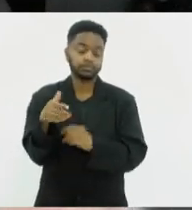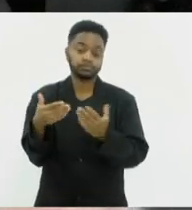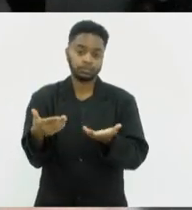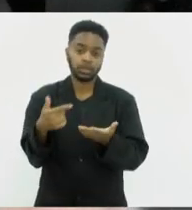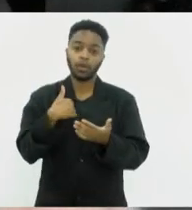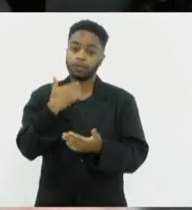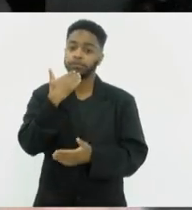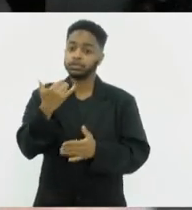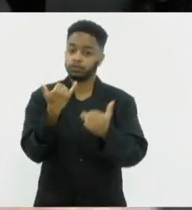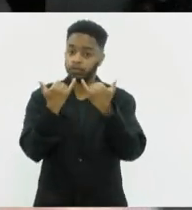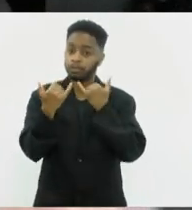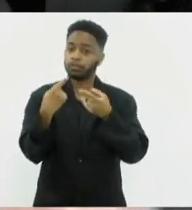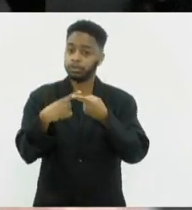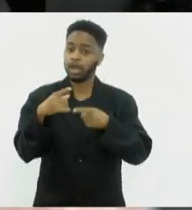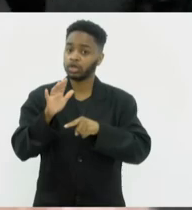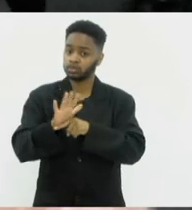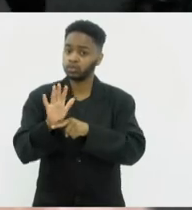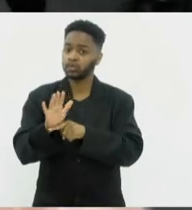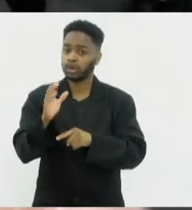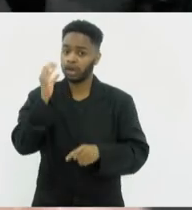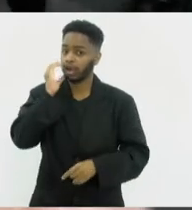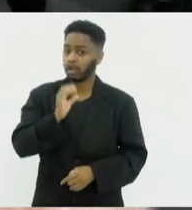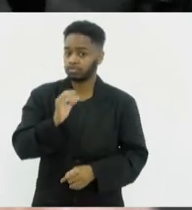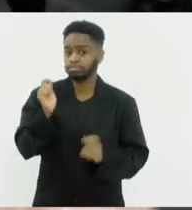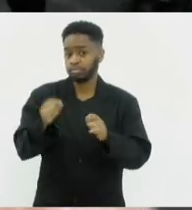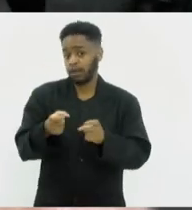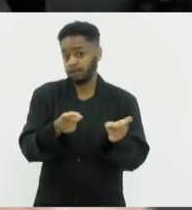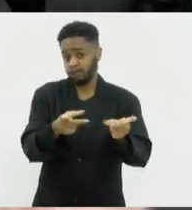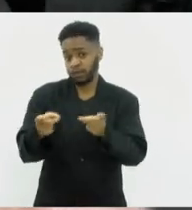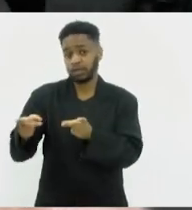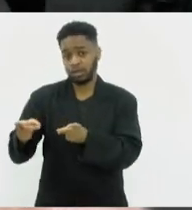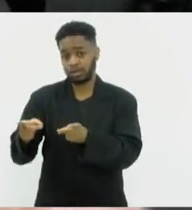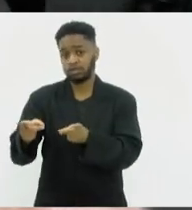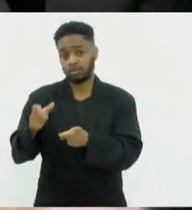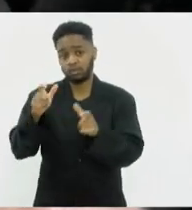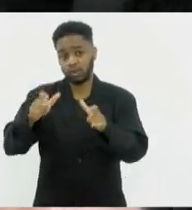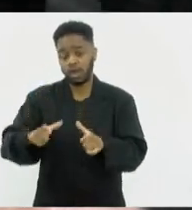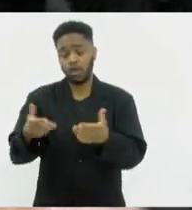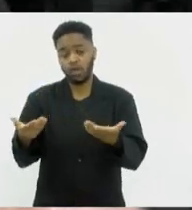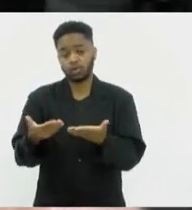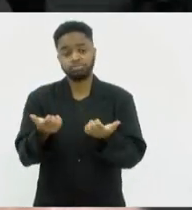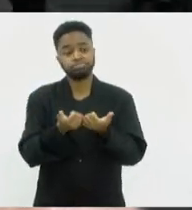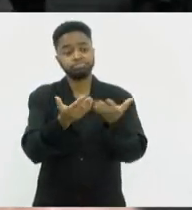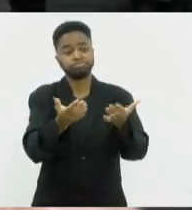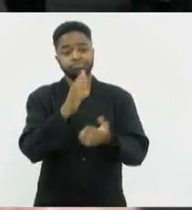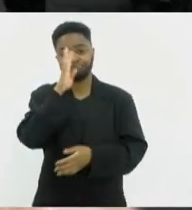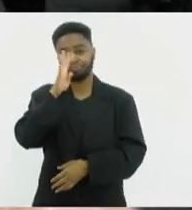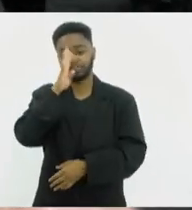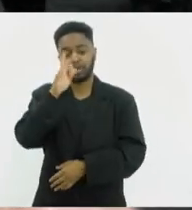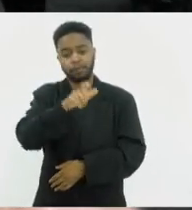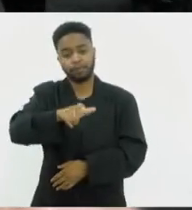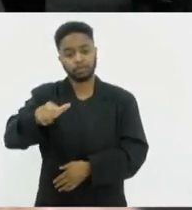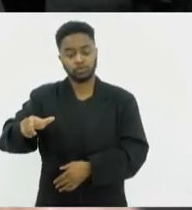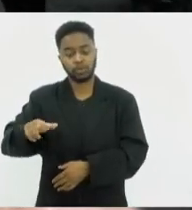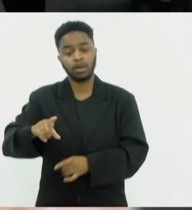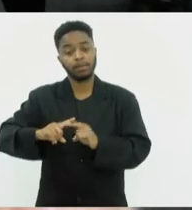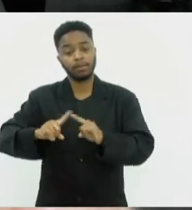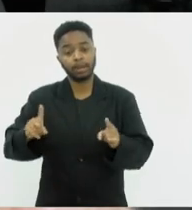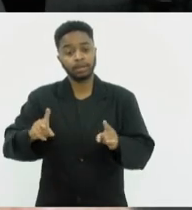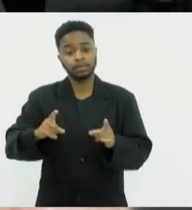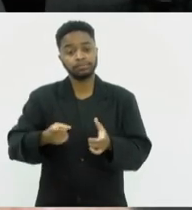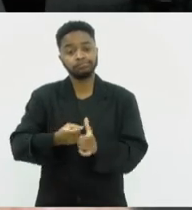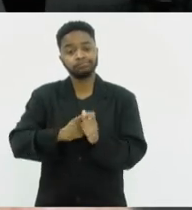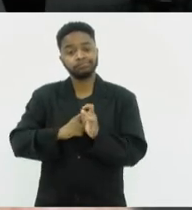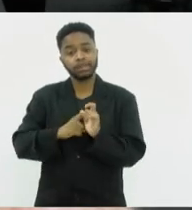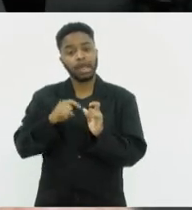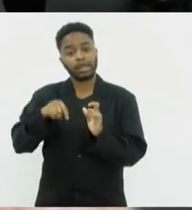informações até ajuda o Cláudio Castro para vender esses imóveis que hoje estão nas mãos dessas pessoas e, dependendo, a Assembleia